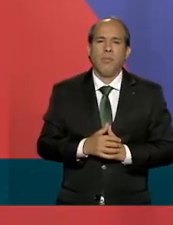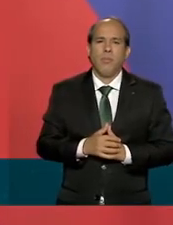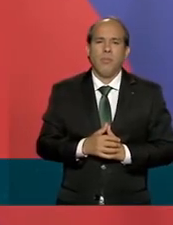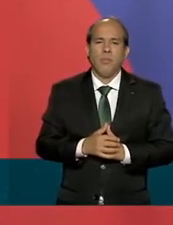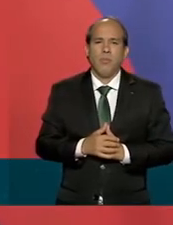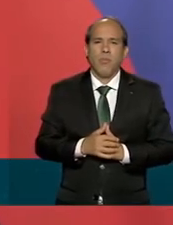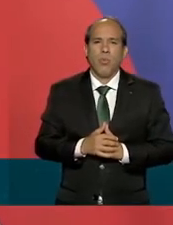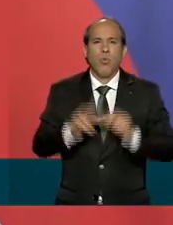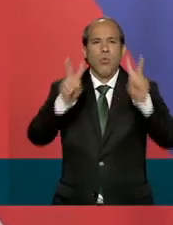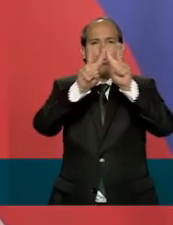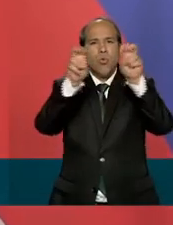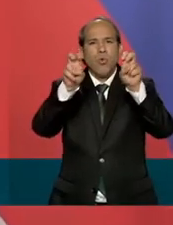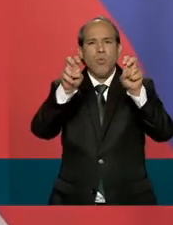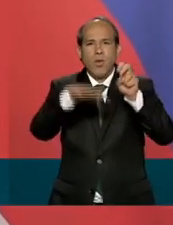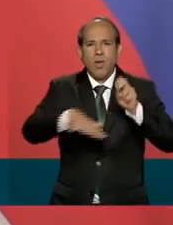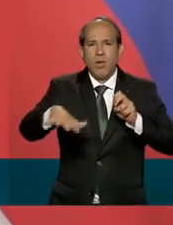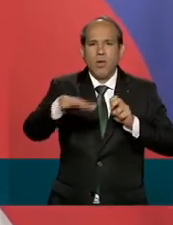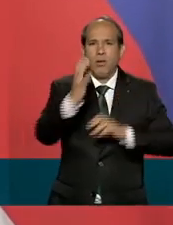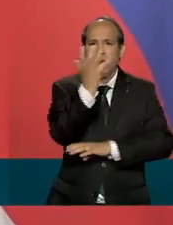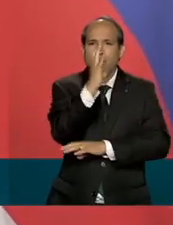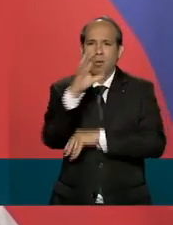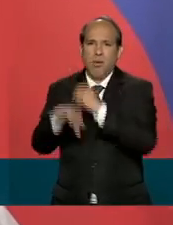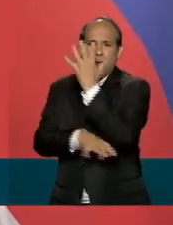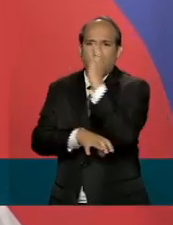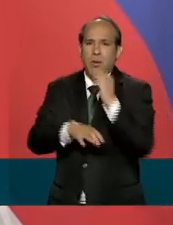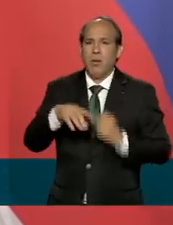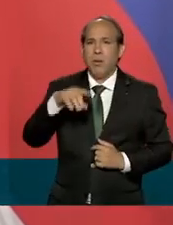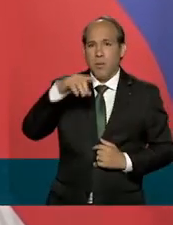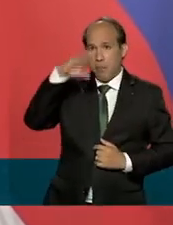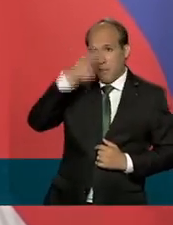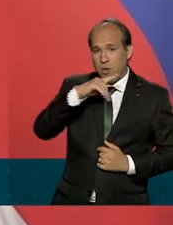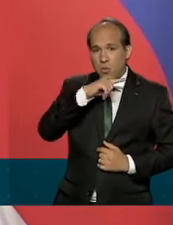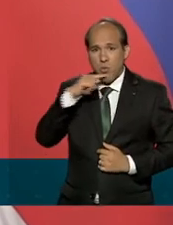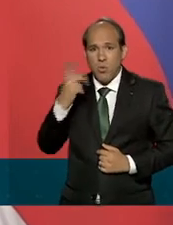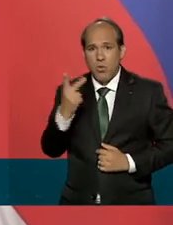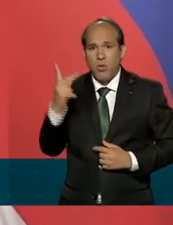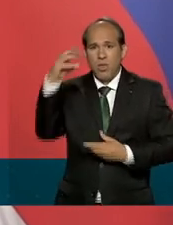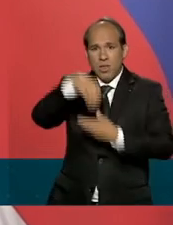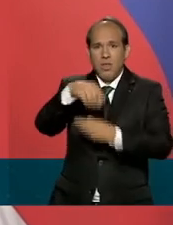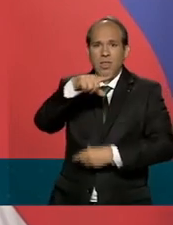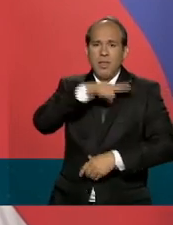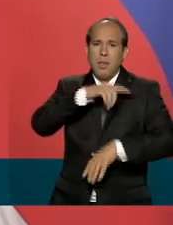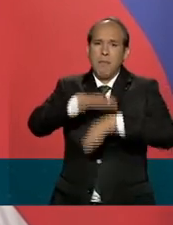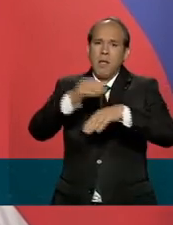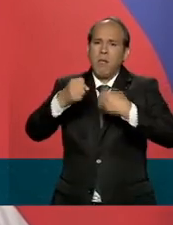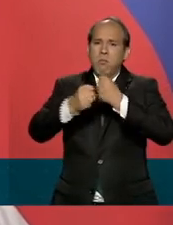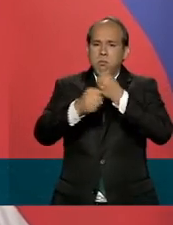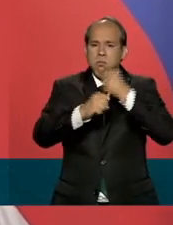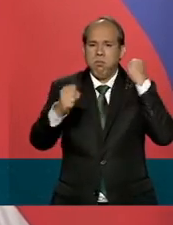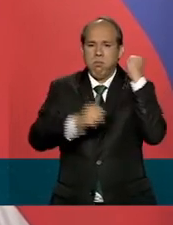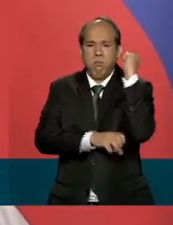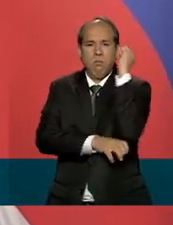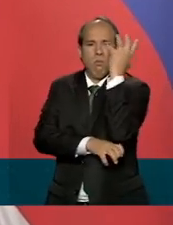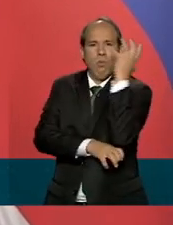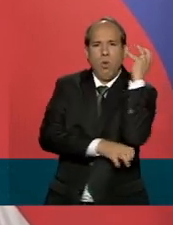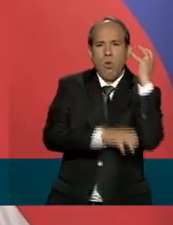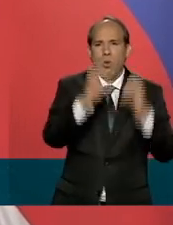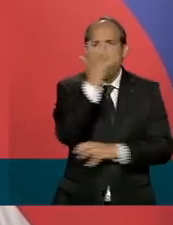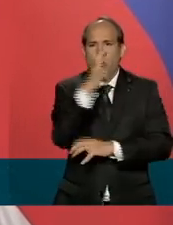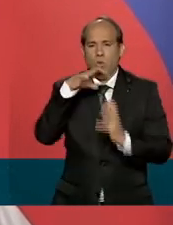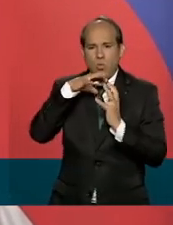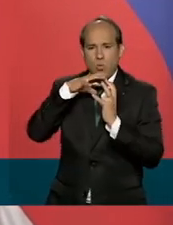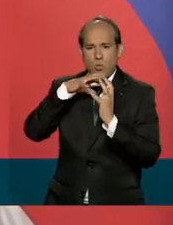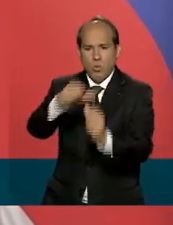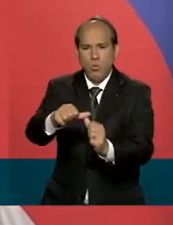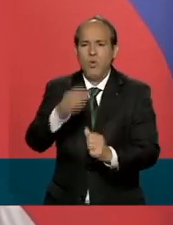Sobre meio ambiente, Brasil e Rússia abrigam as duas maiores extensões florestais do mundo. Decidimos